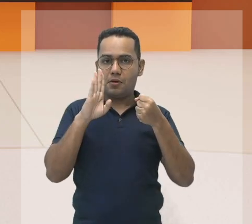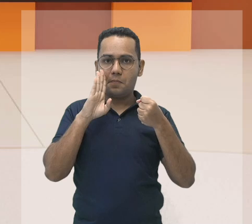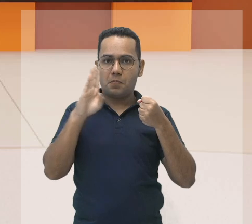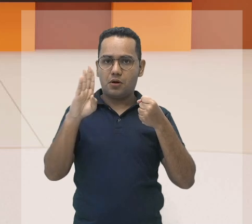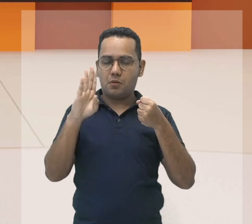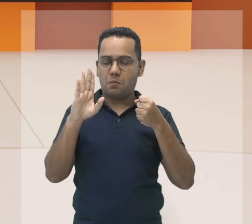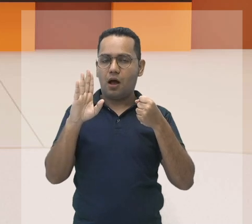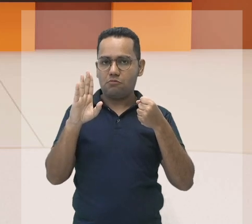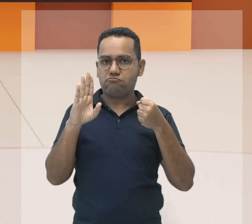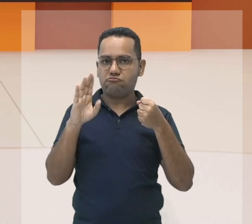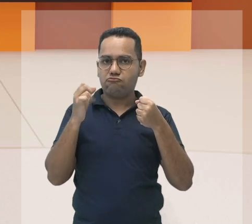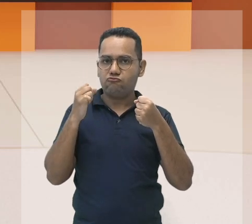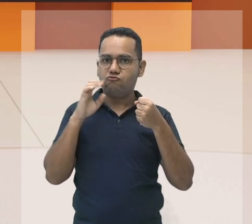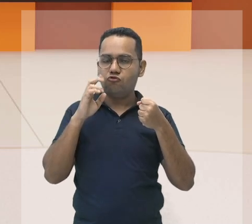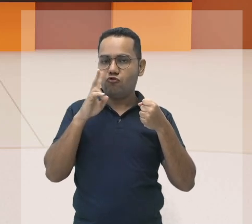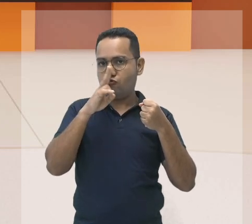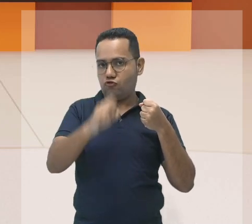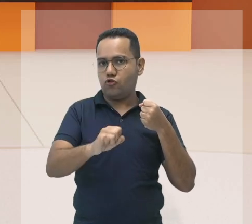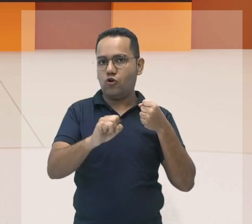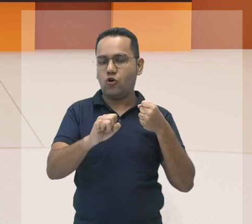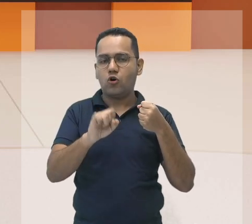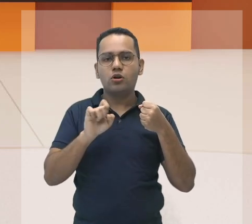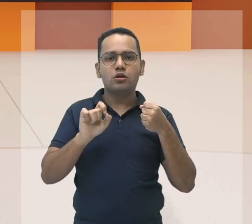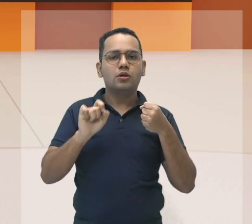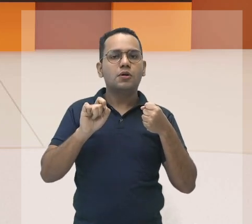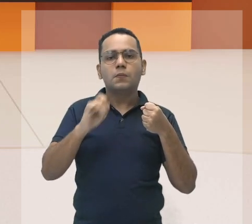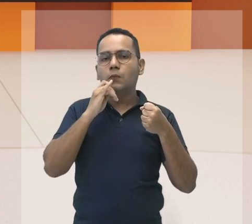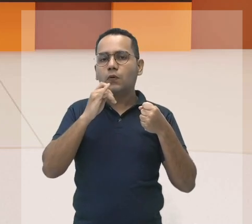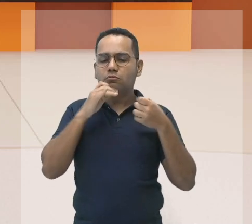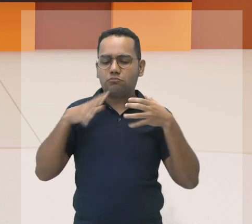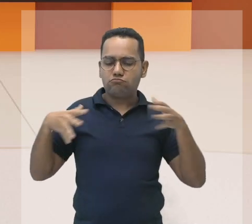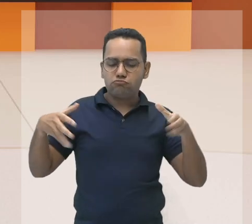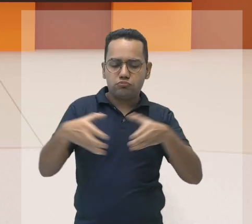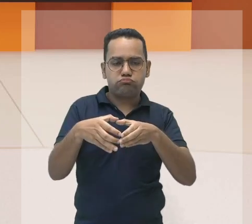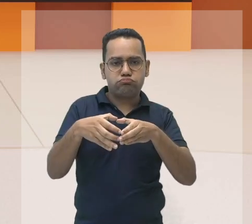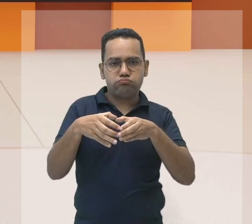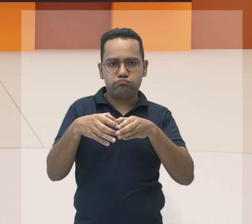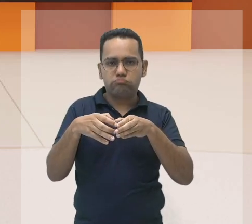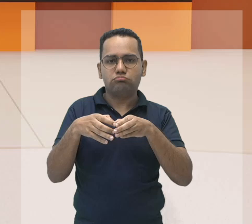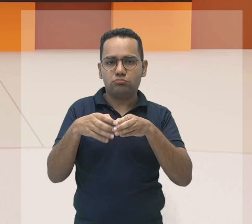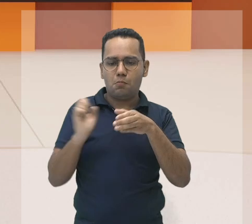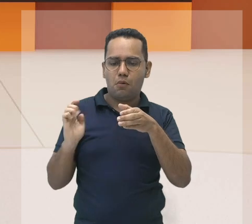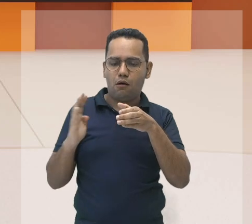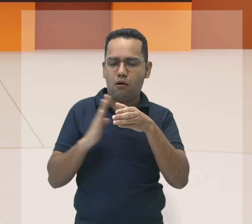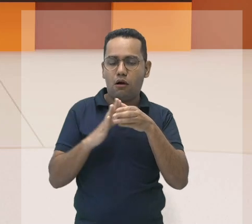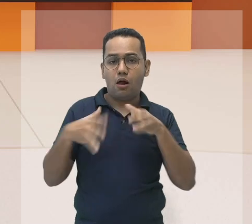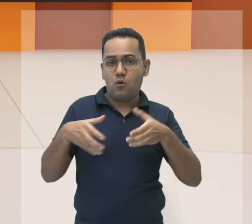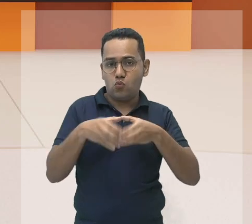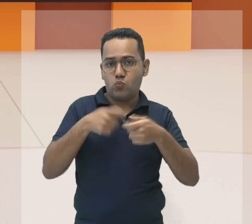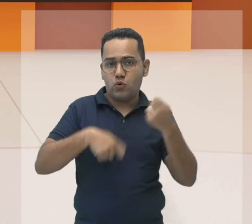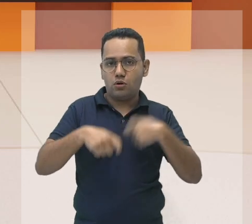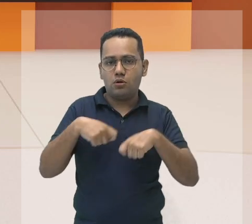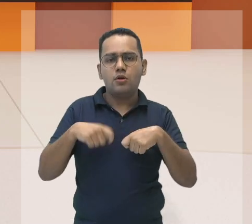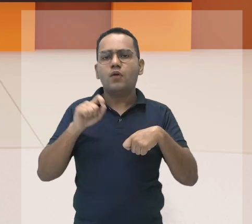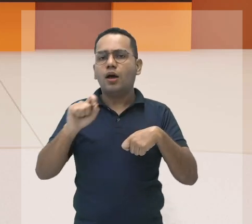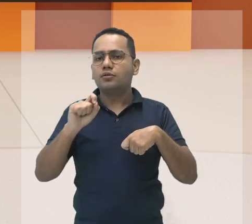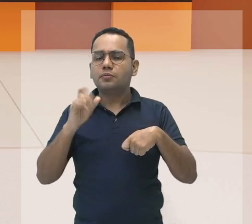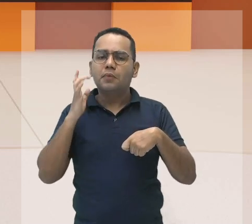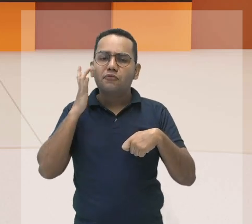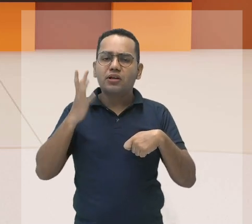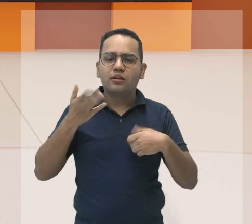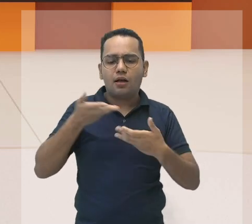ali em blocos econômicos, porque eles acabam adquirindo mais poder de barganha. Isso vem, em especial, desse contexto de um